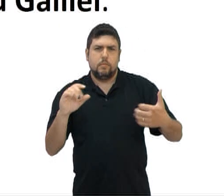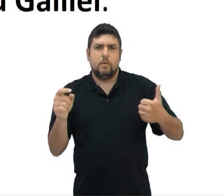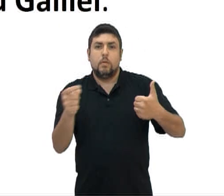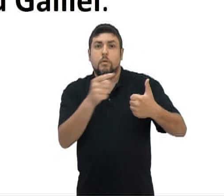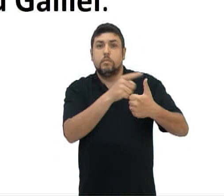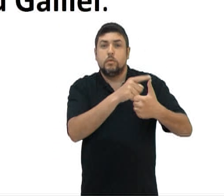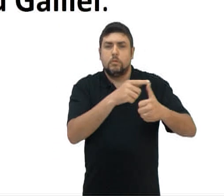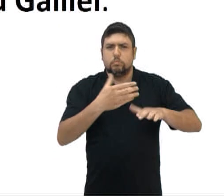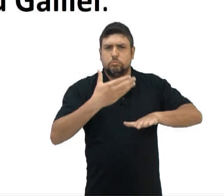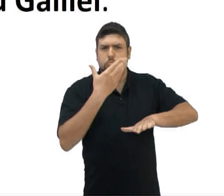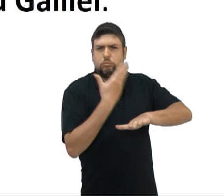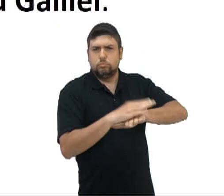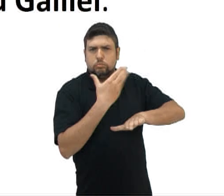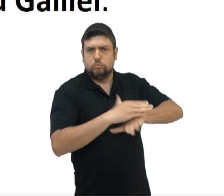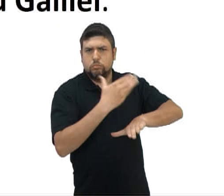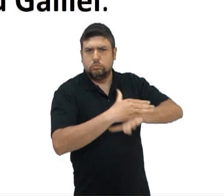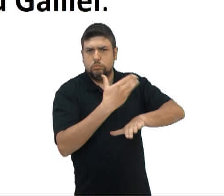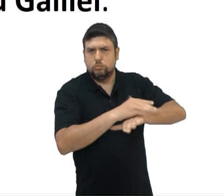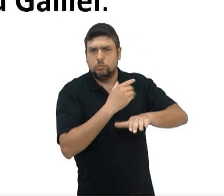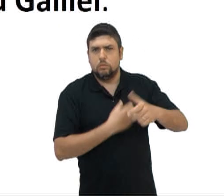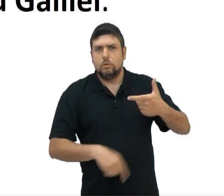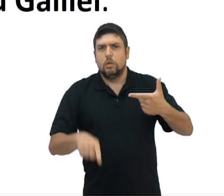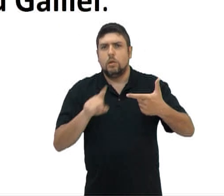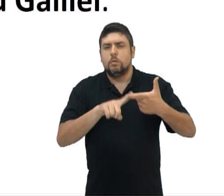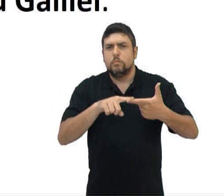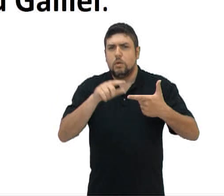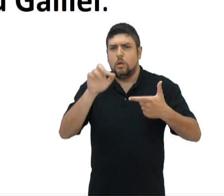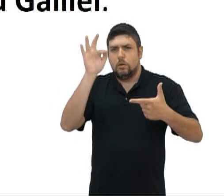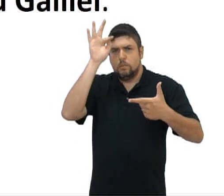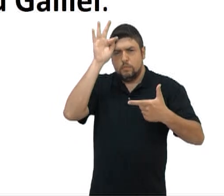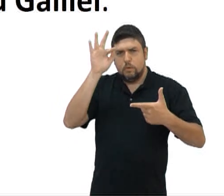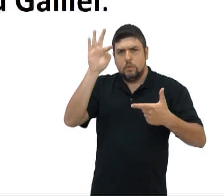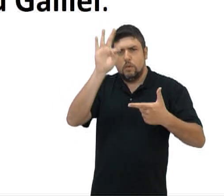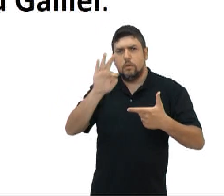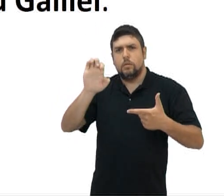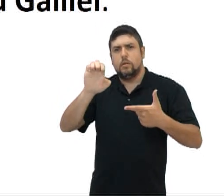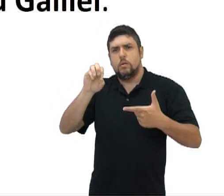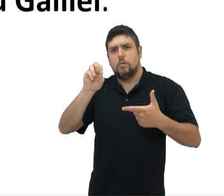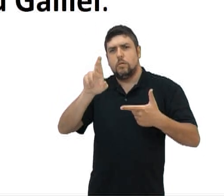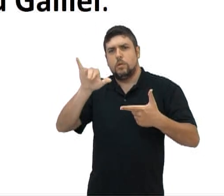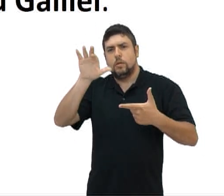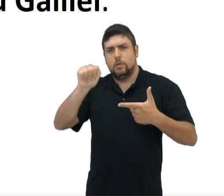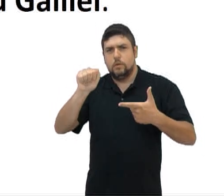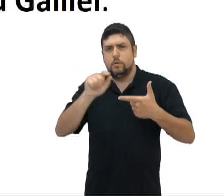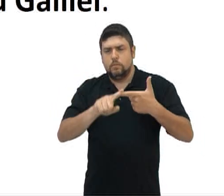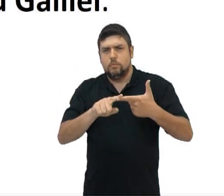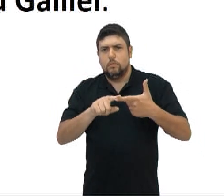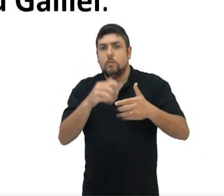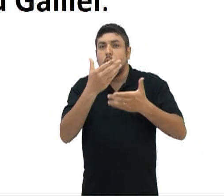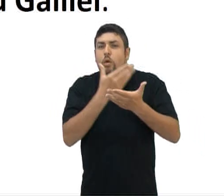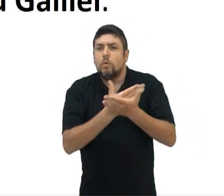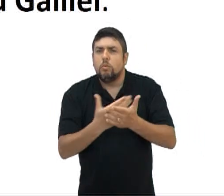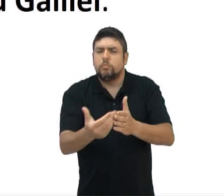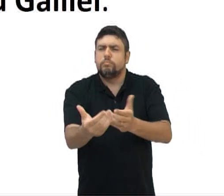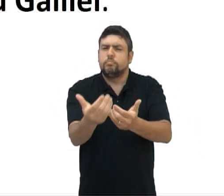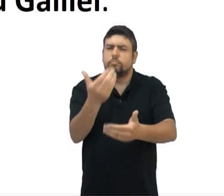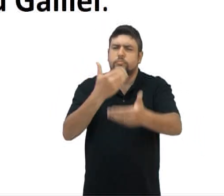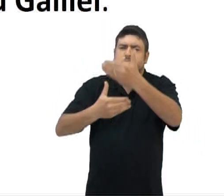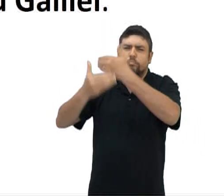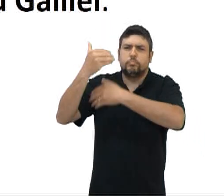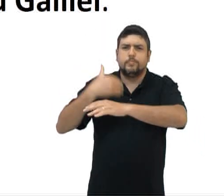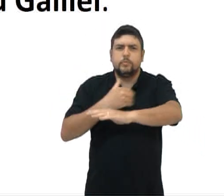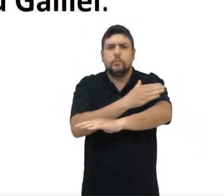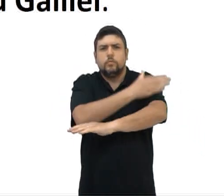técnica e formulação teórica. Essa concepção de ciência começou a ser elaborada desde o fim da Idade Média, mas só atingiu sua